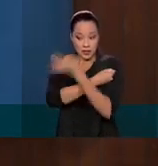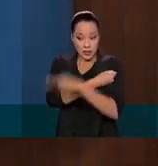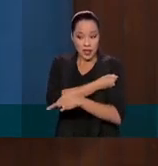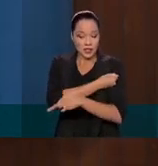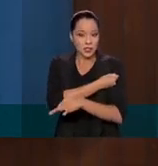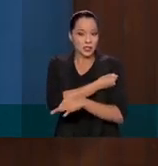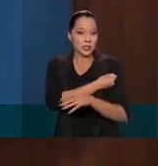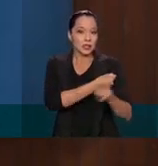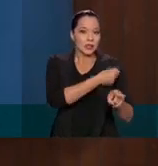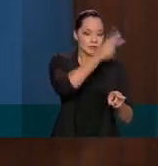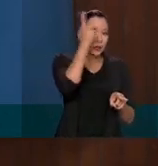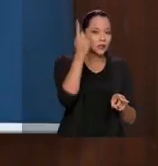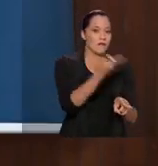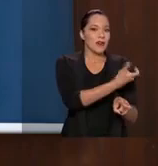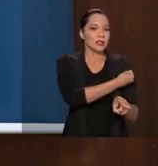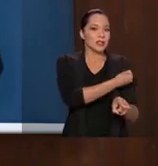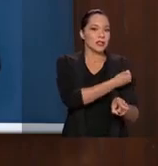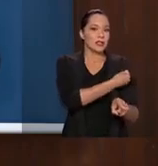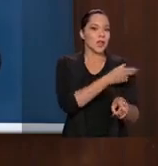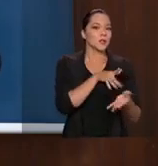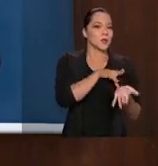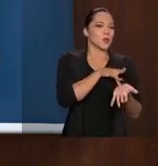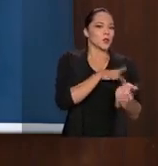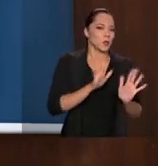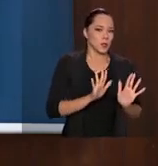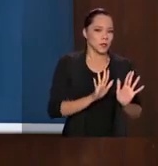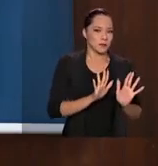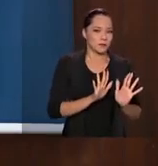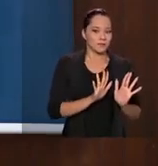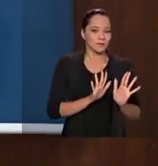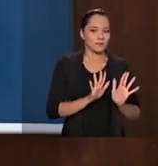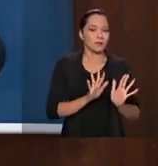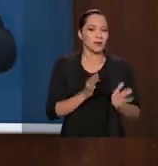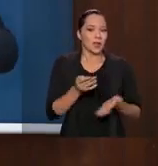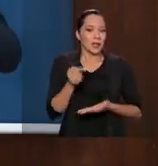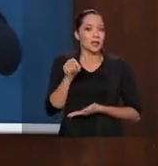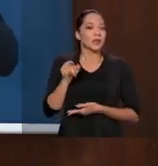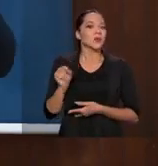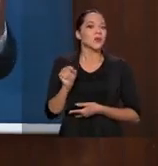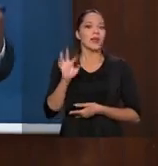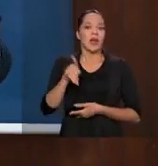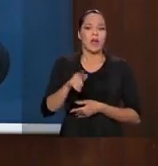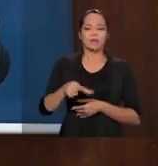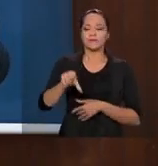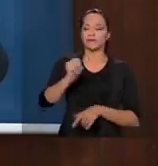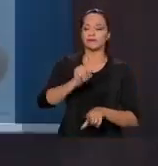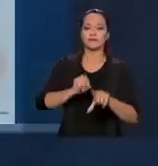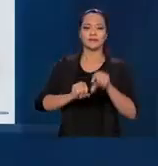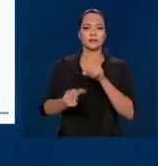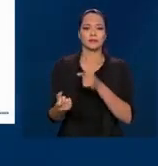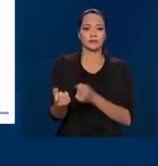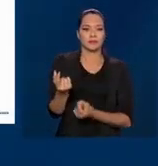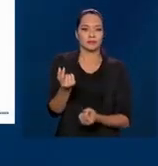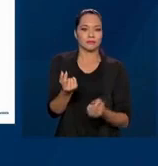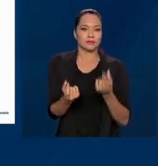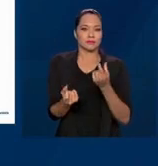quem tomou o placebo. E isso é randomizado, significa que isso é aleatorizado. As pessoas podem